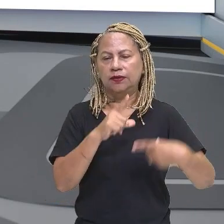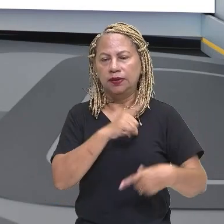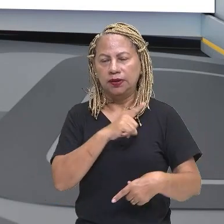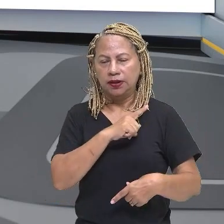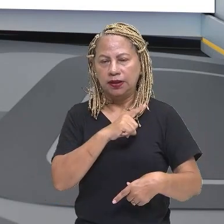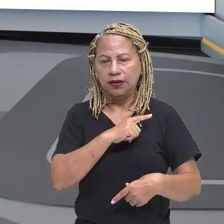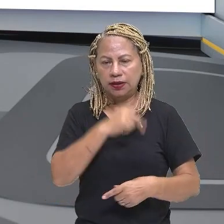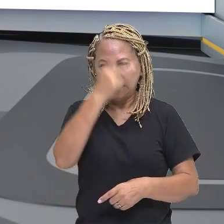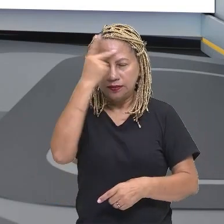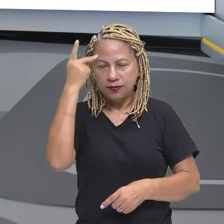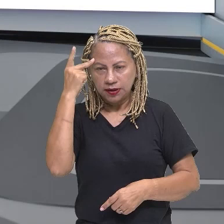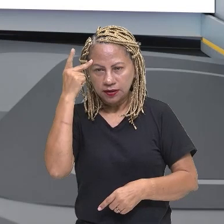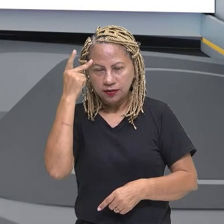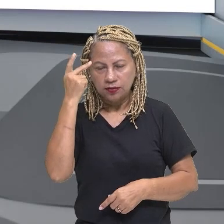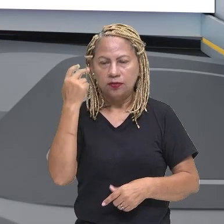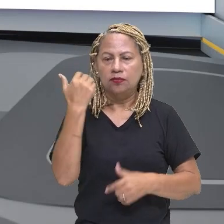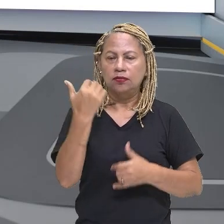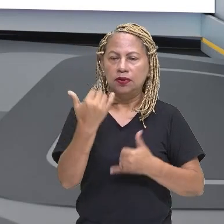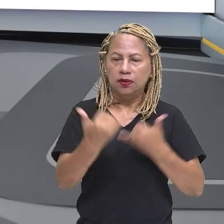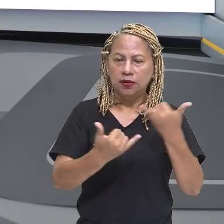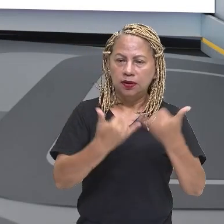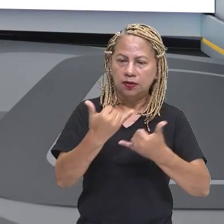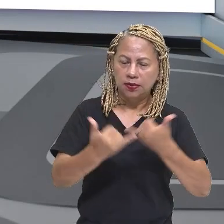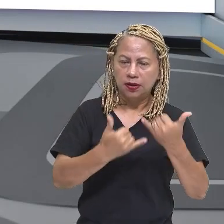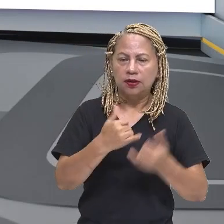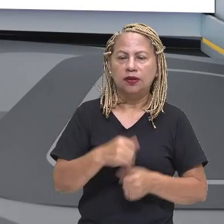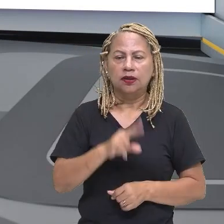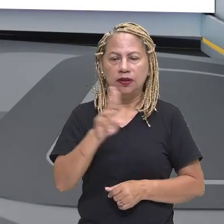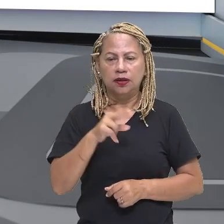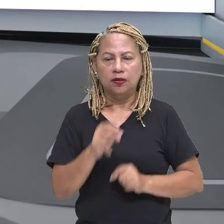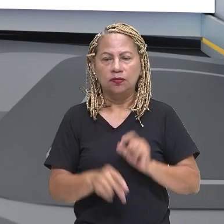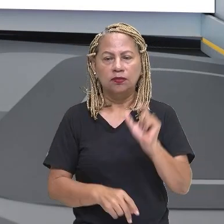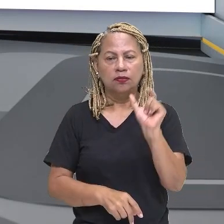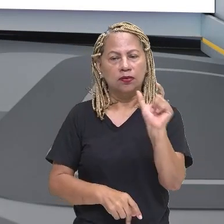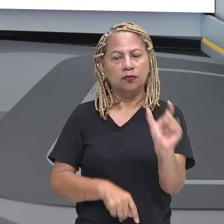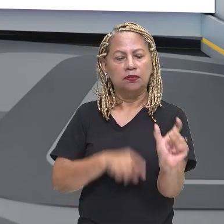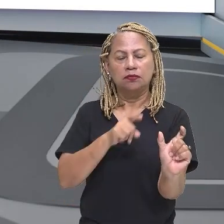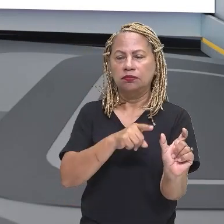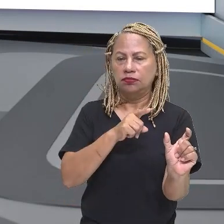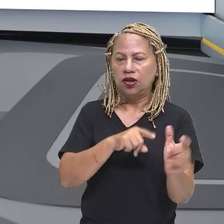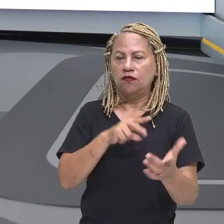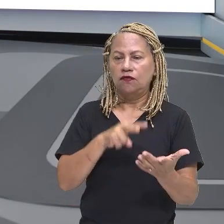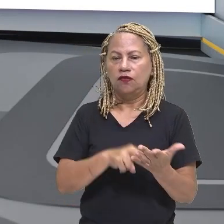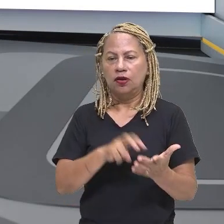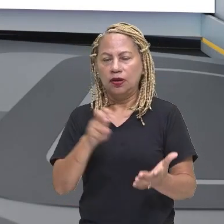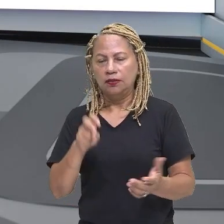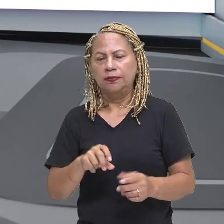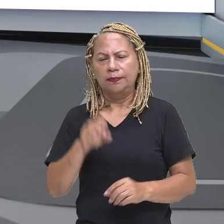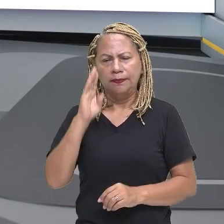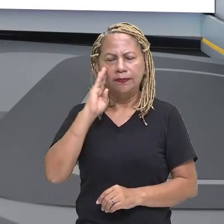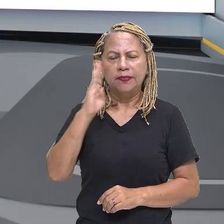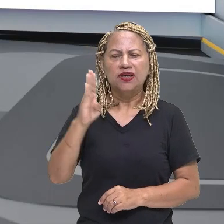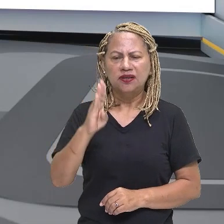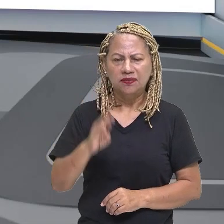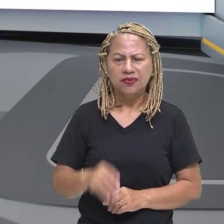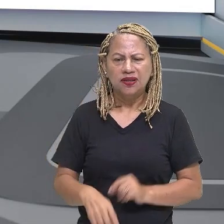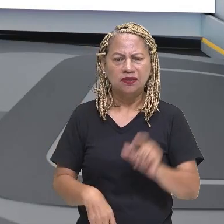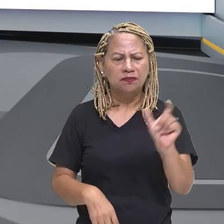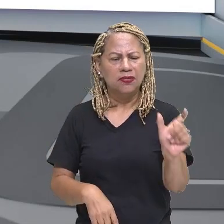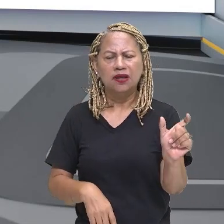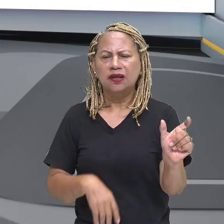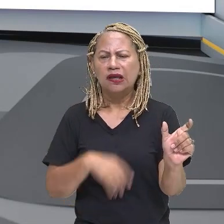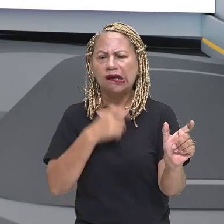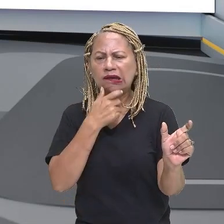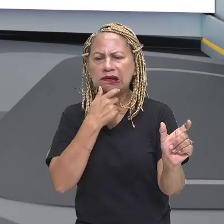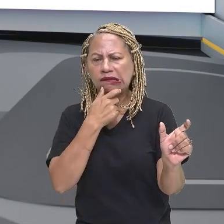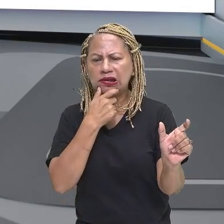um vocabulário muito peculiar, originário, sobretudo da língua inglesa, né? Tendo em vista